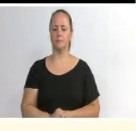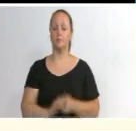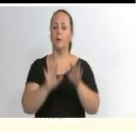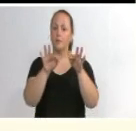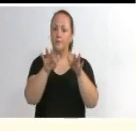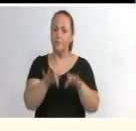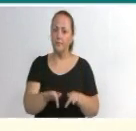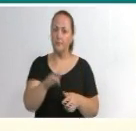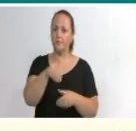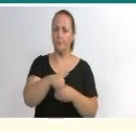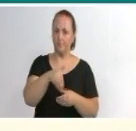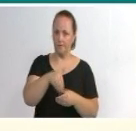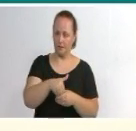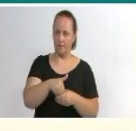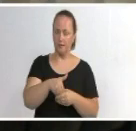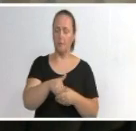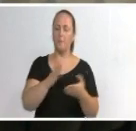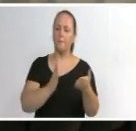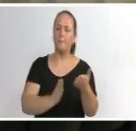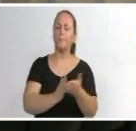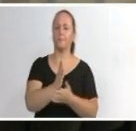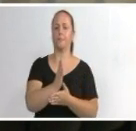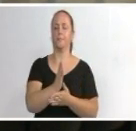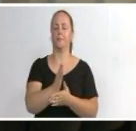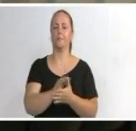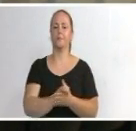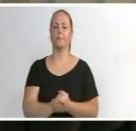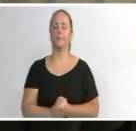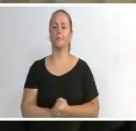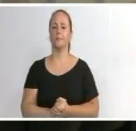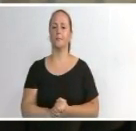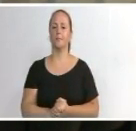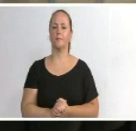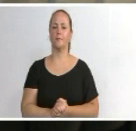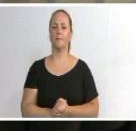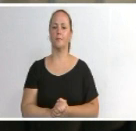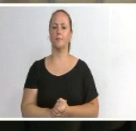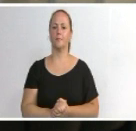Encerrada a votação. Aprovado.